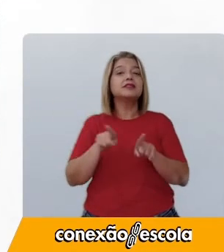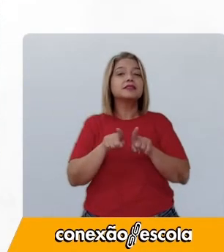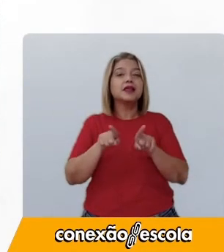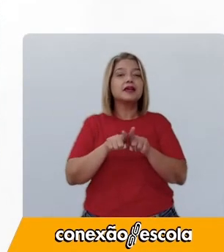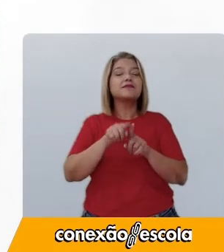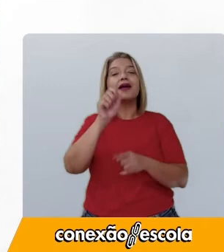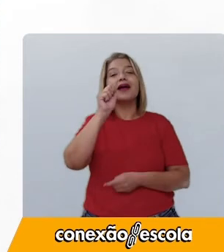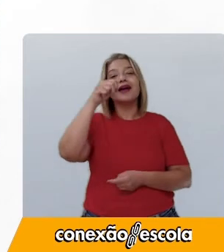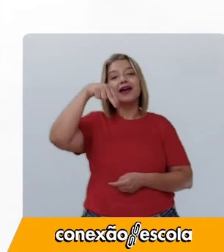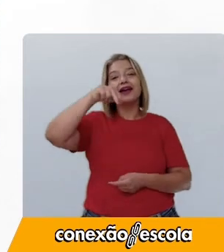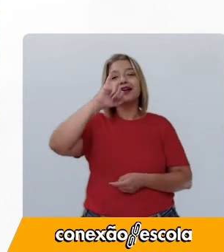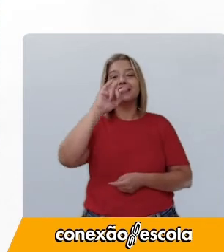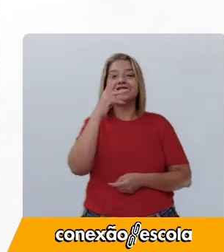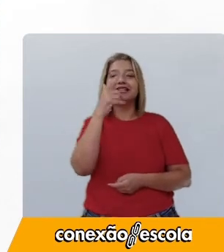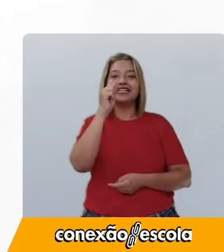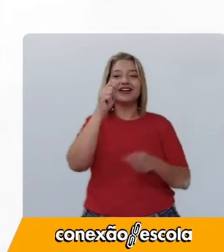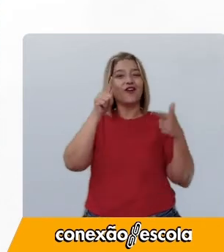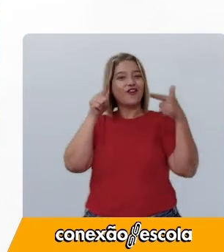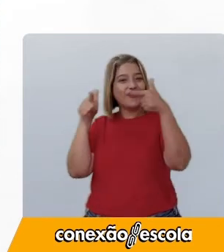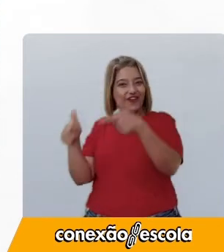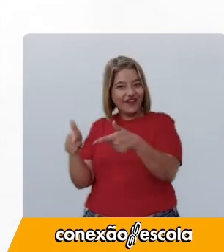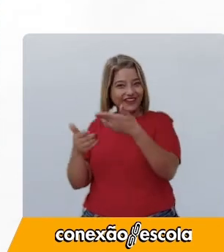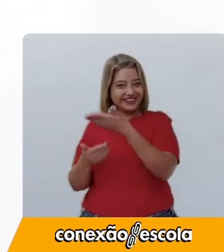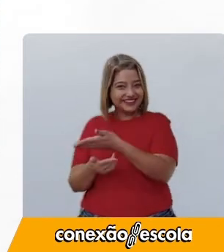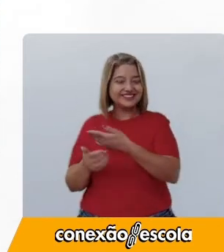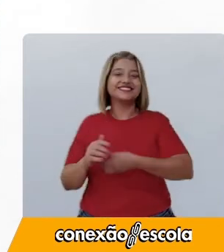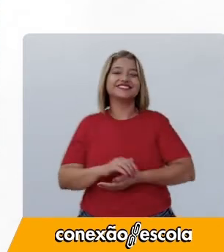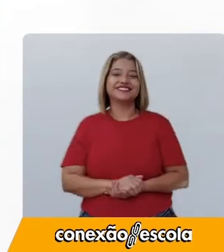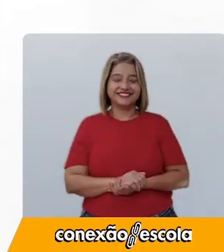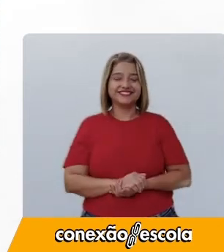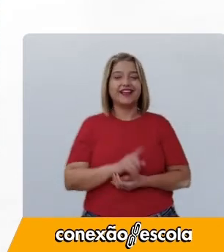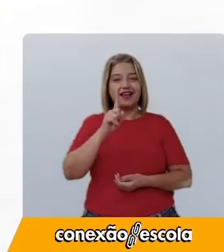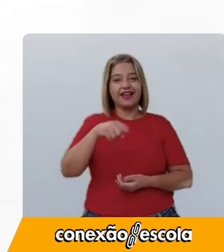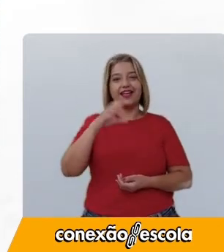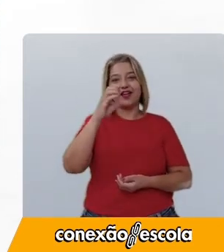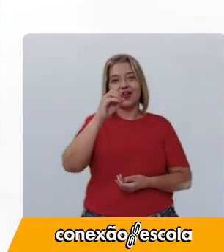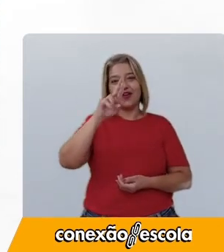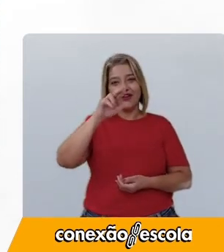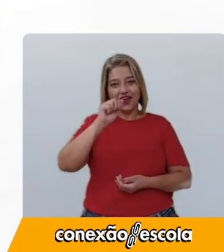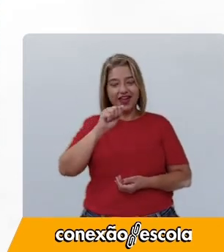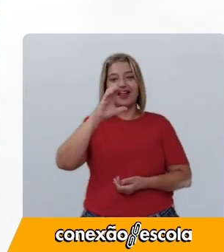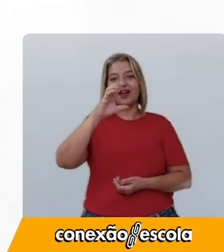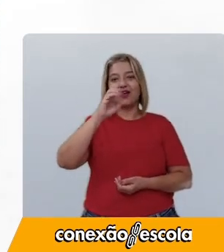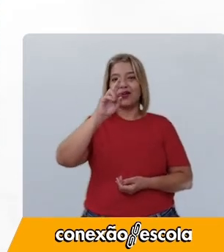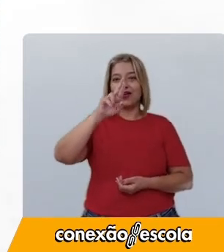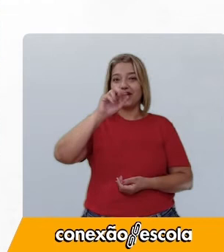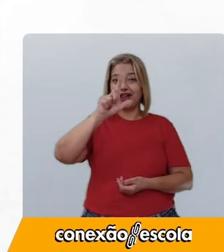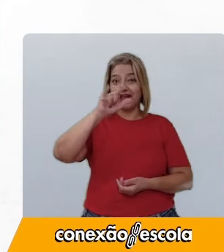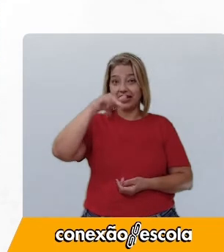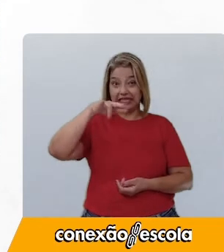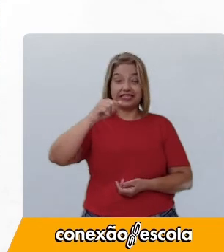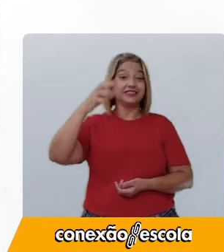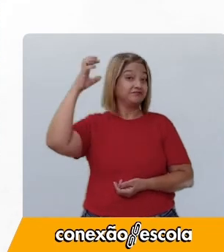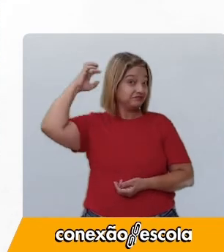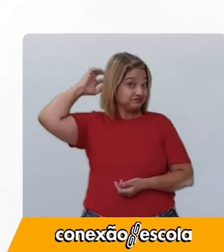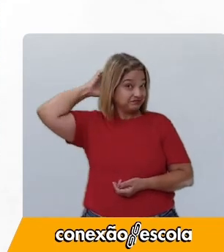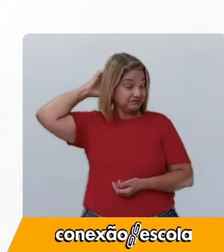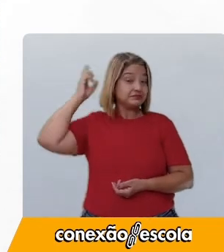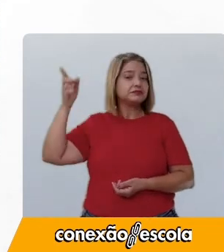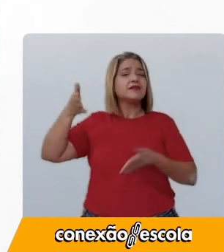como Aninha e, o pseudônimo de Cora Coralina. Ela nasceu